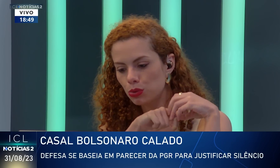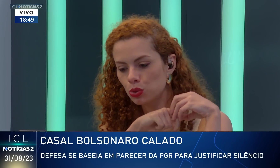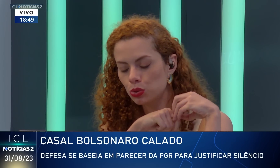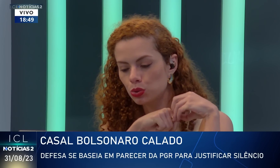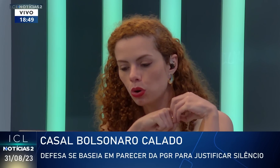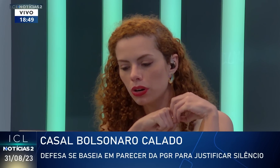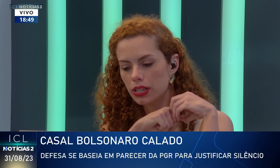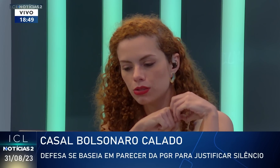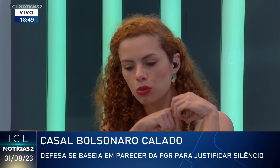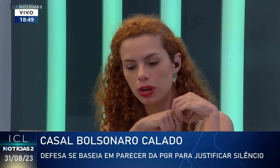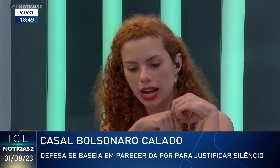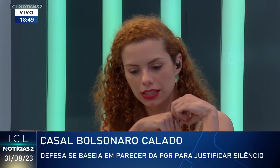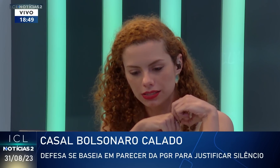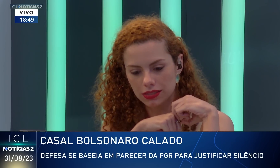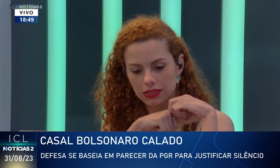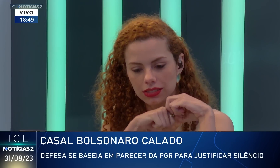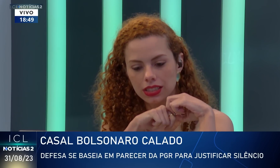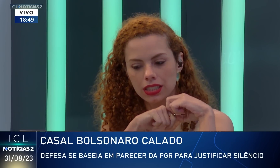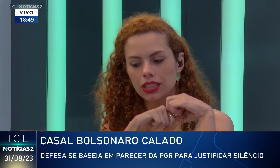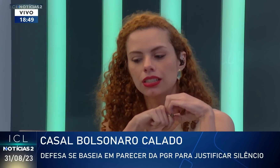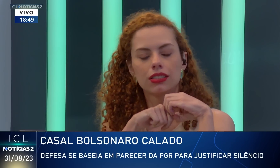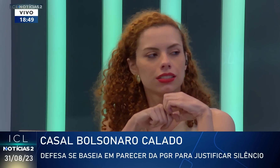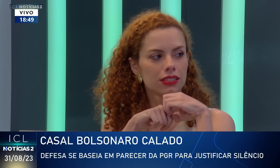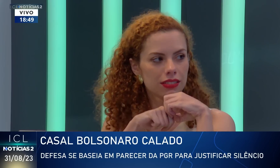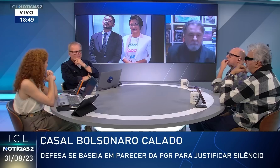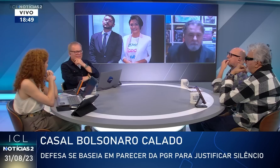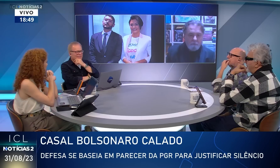Diego Torres Dourado.